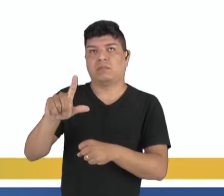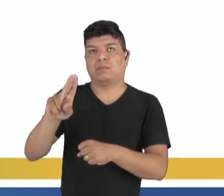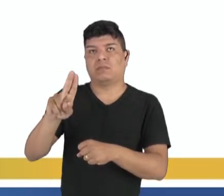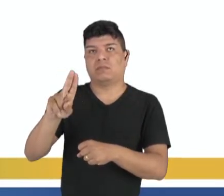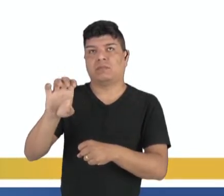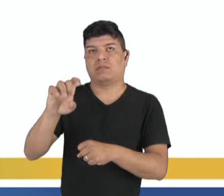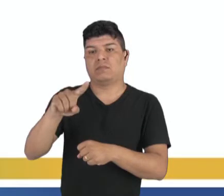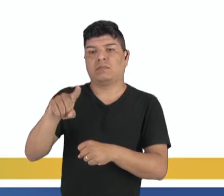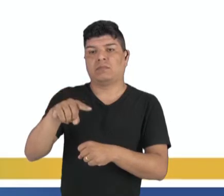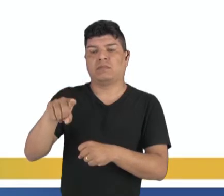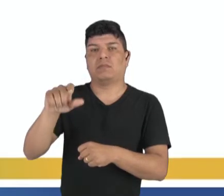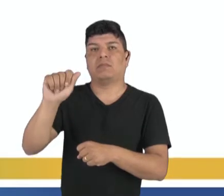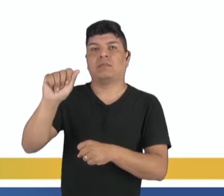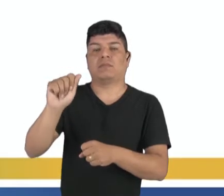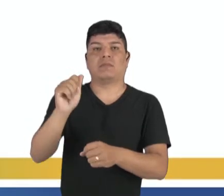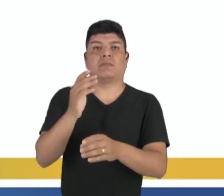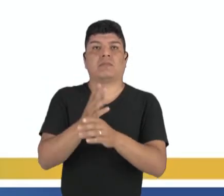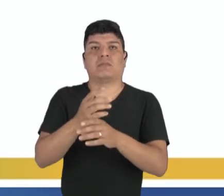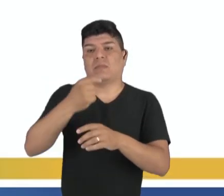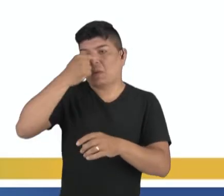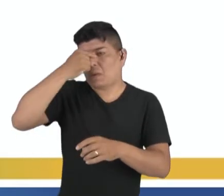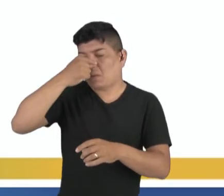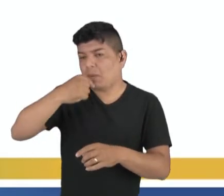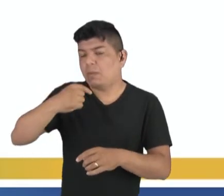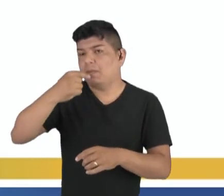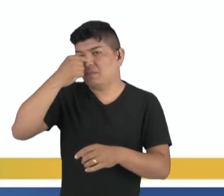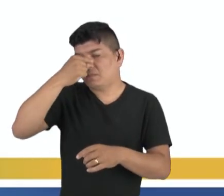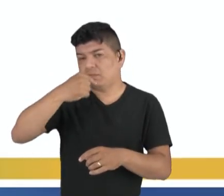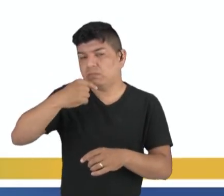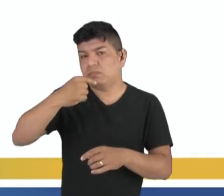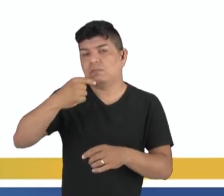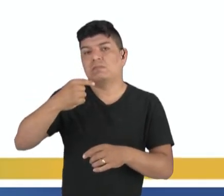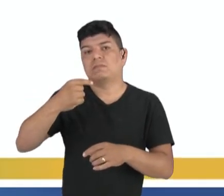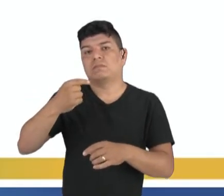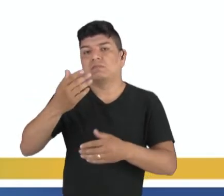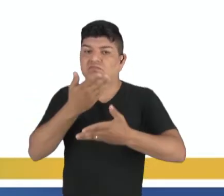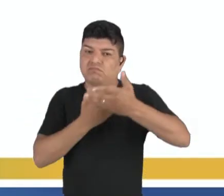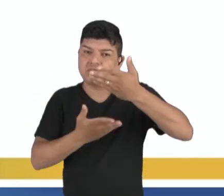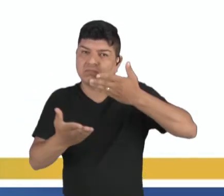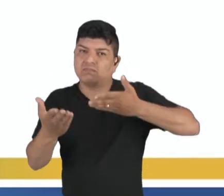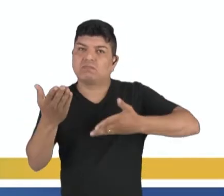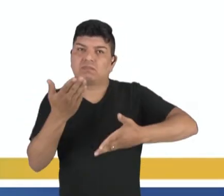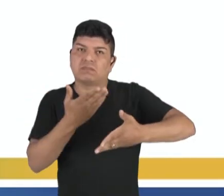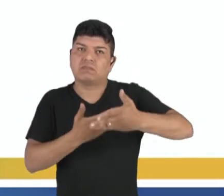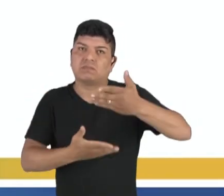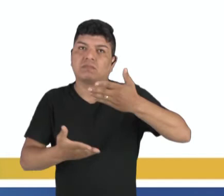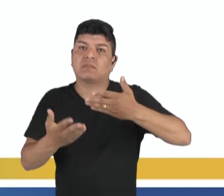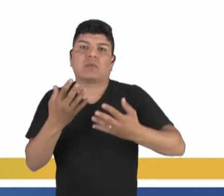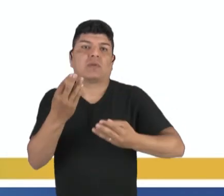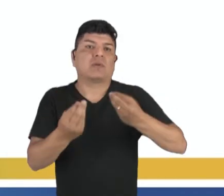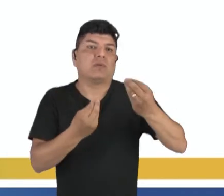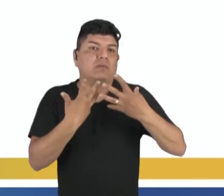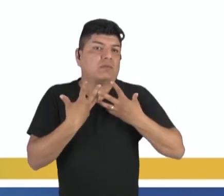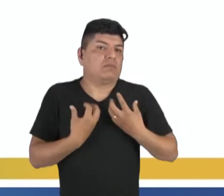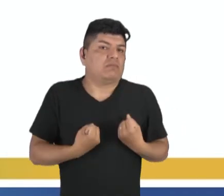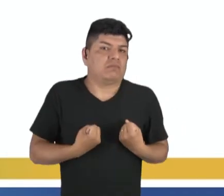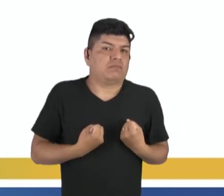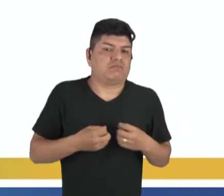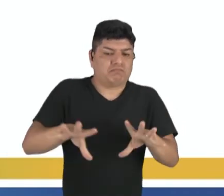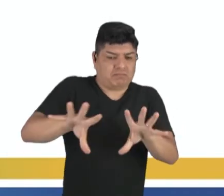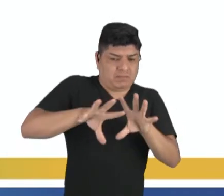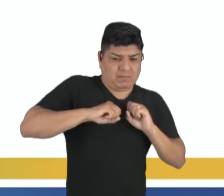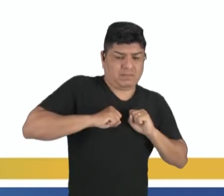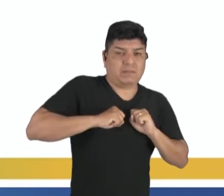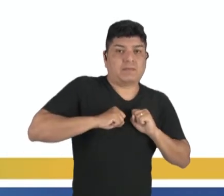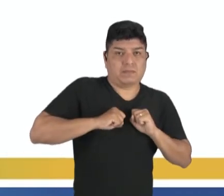fácil. Ela é transmitida aí por conta de gotículas de saliva ou muco de infectados. Como é que você pode receber isso? Se a